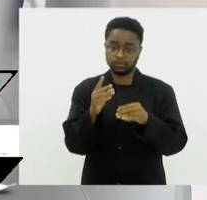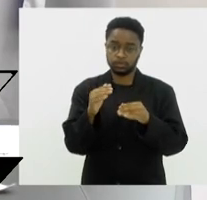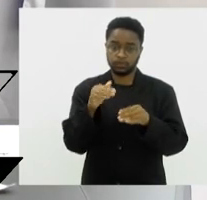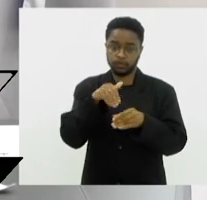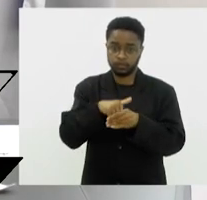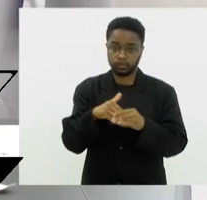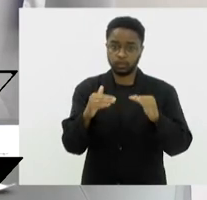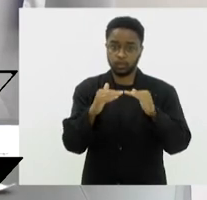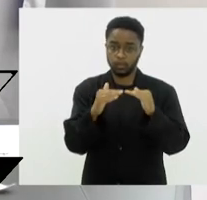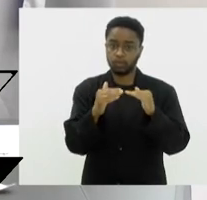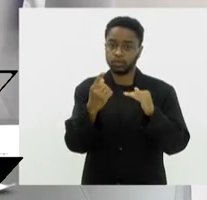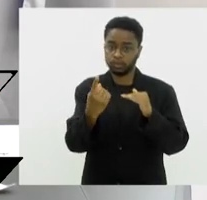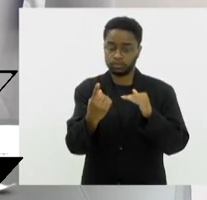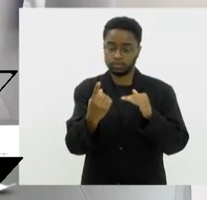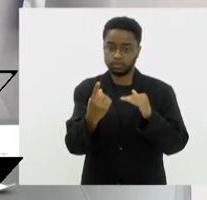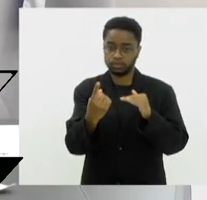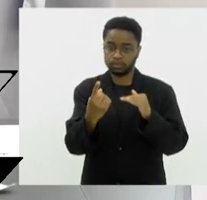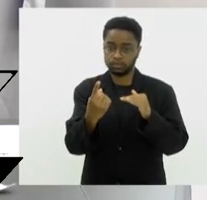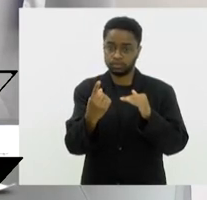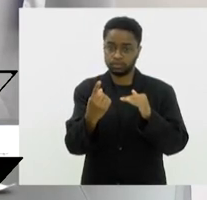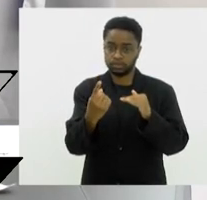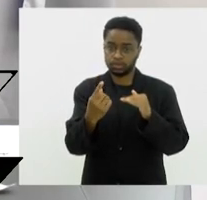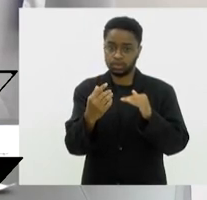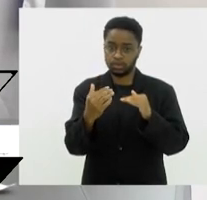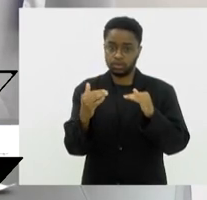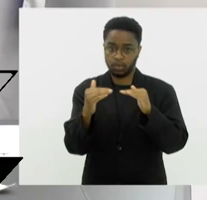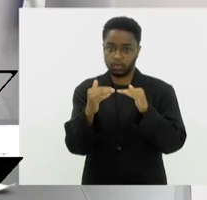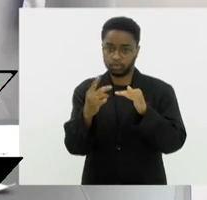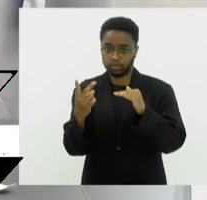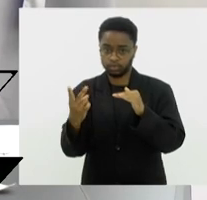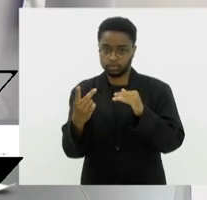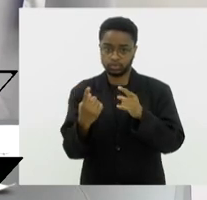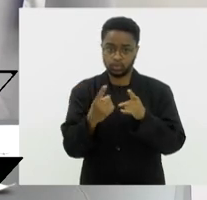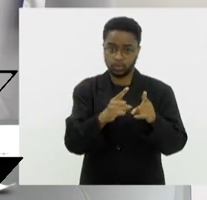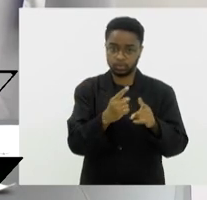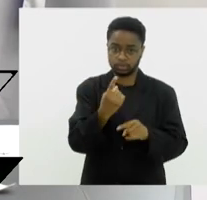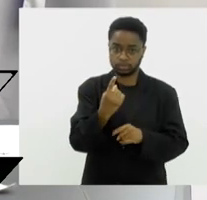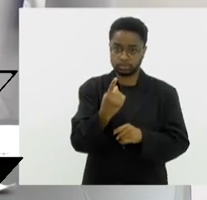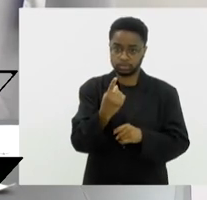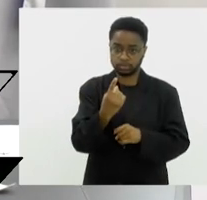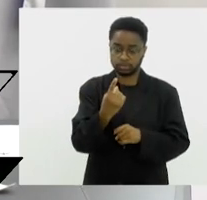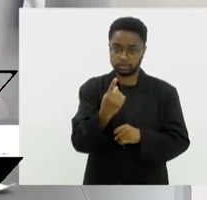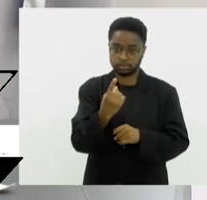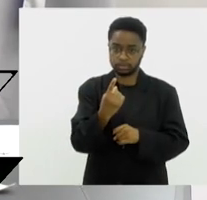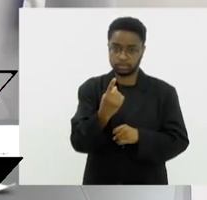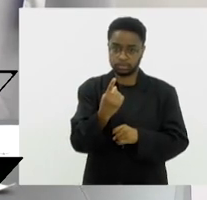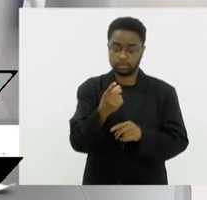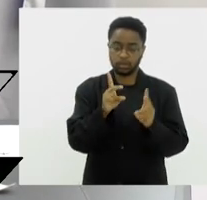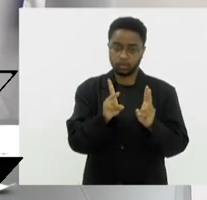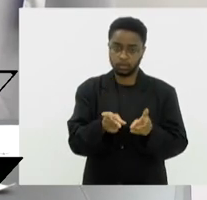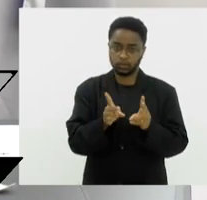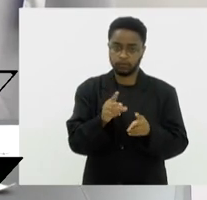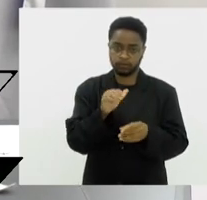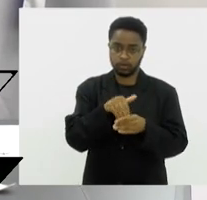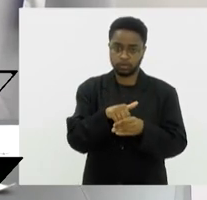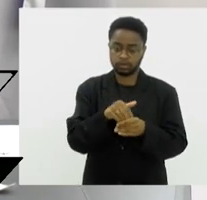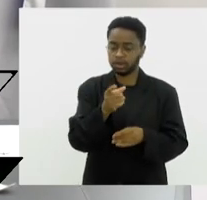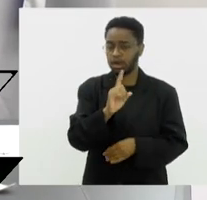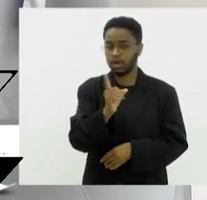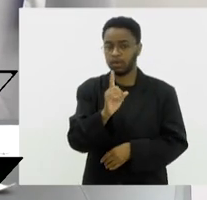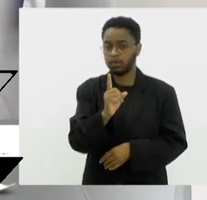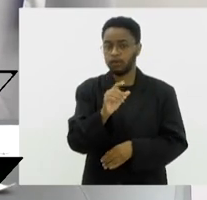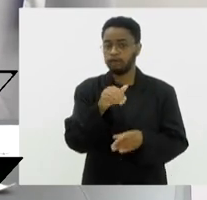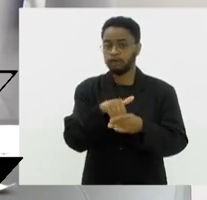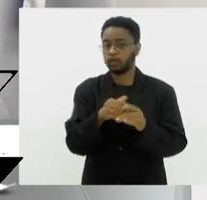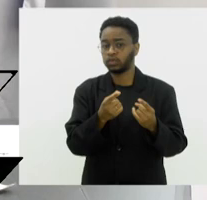favorável a 1. Não, favorável a 2 e contrário à emenda 1. Mantendo. Está mantendo o voto dele. Não, o dele era